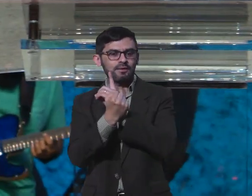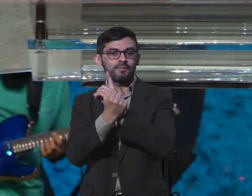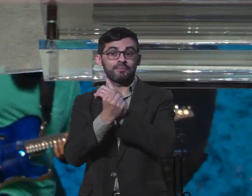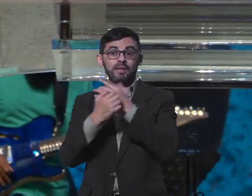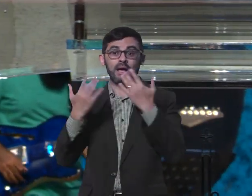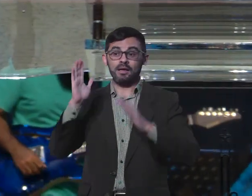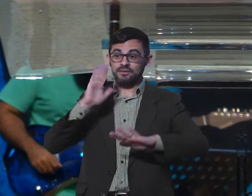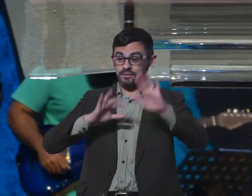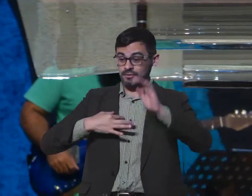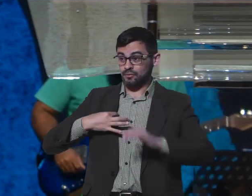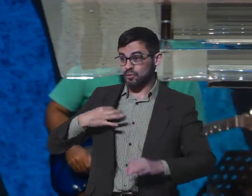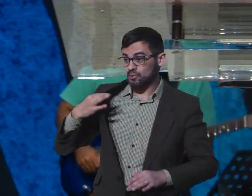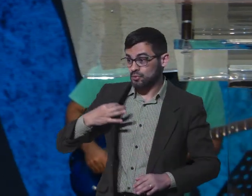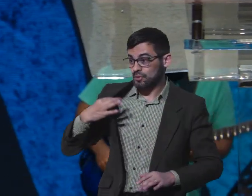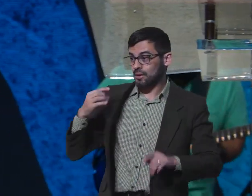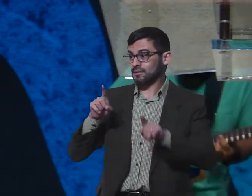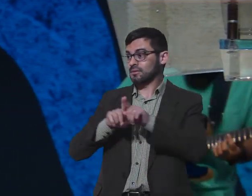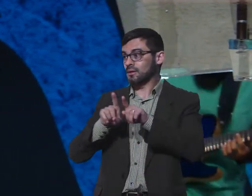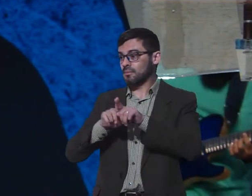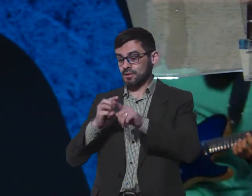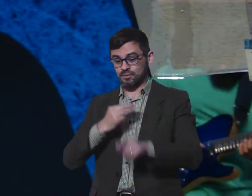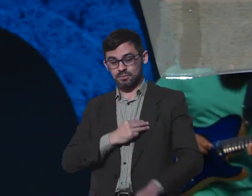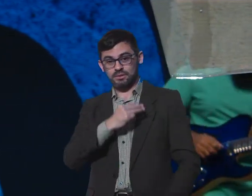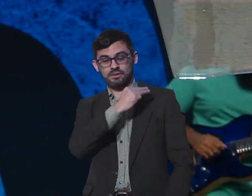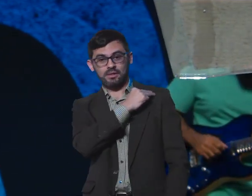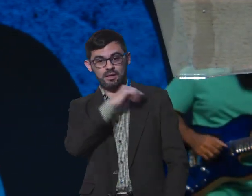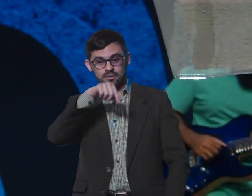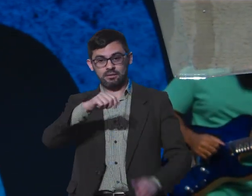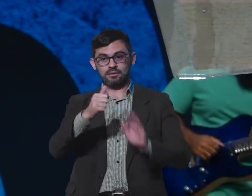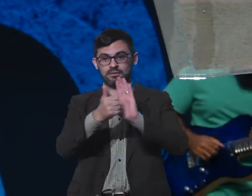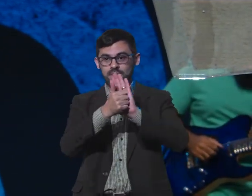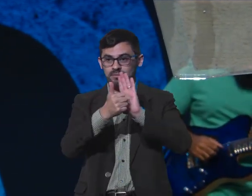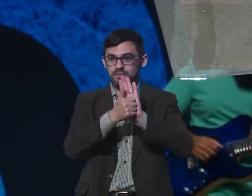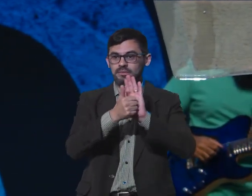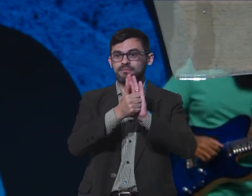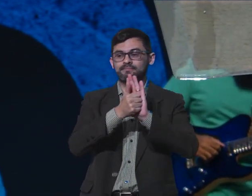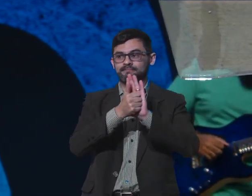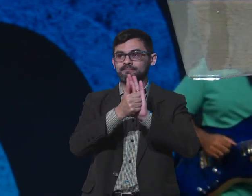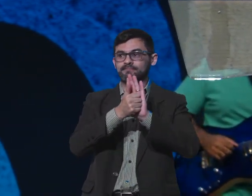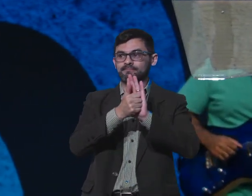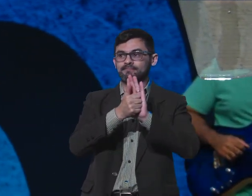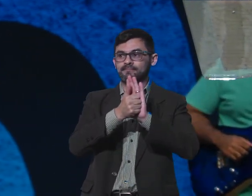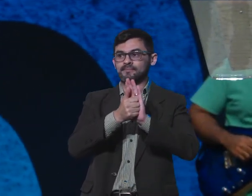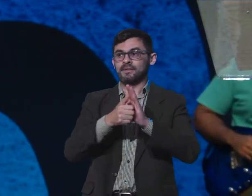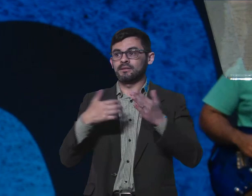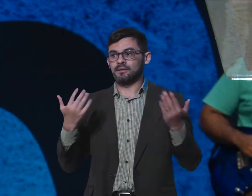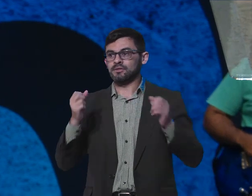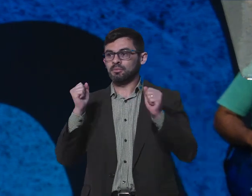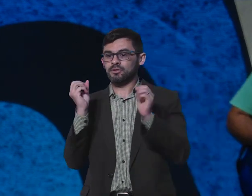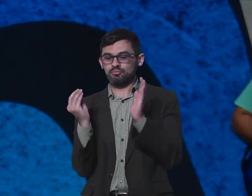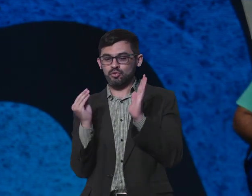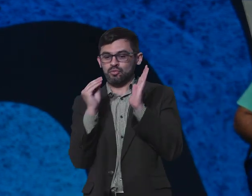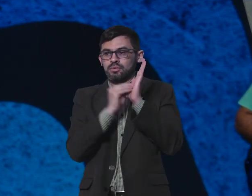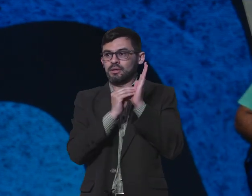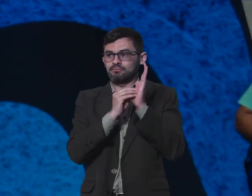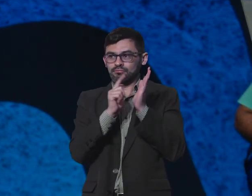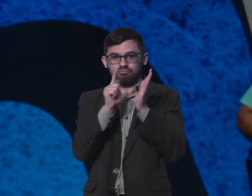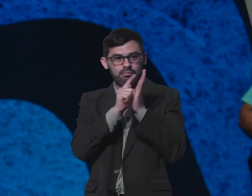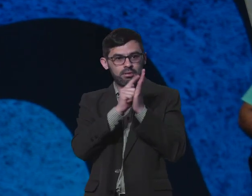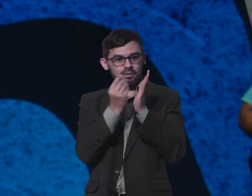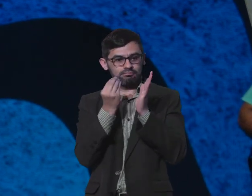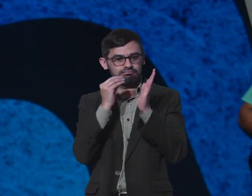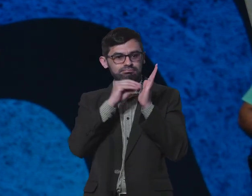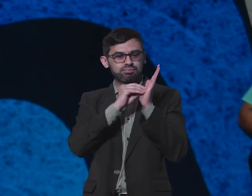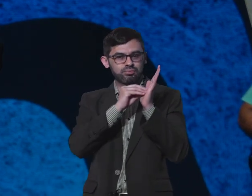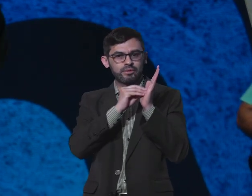um voluntário também no ministério aqui da igreja. Então você pode colocar aqui atrás.